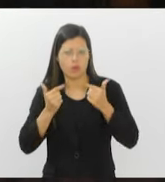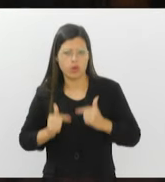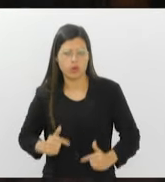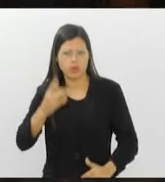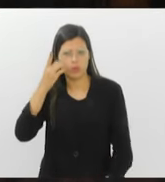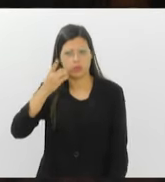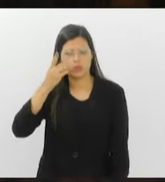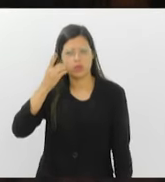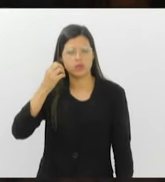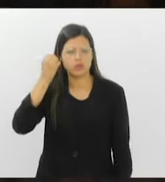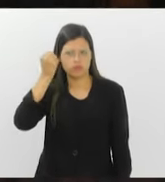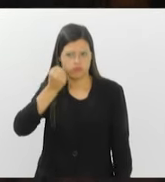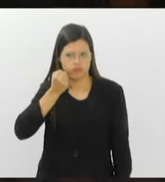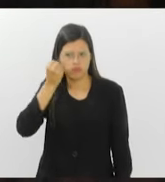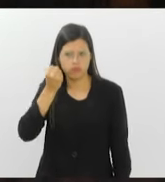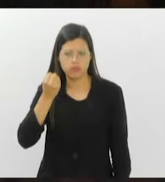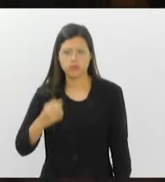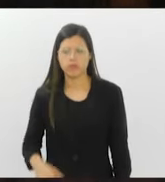Malafaia.